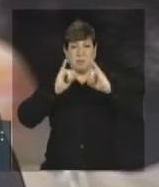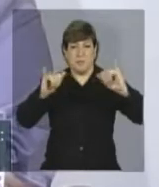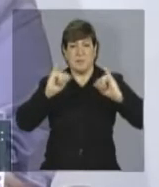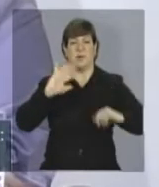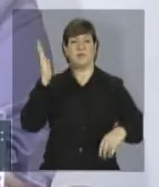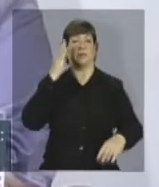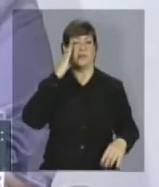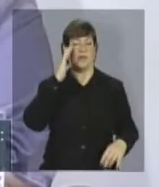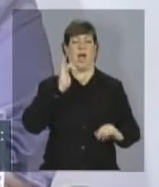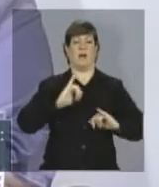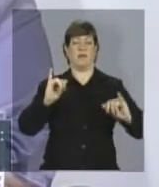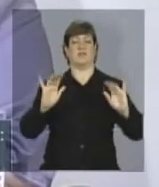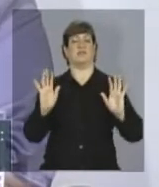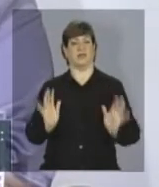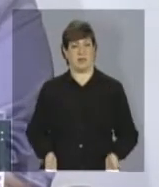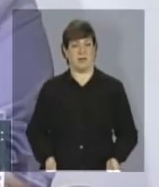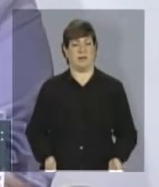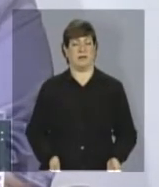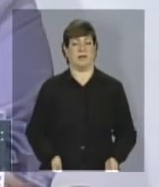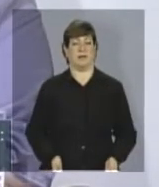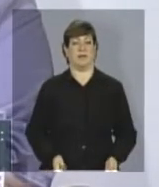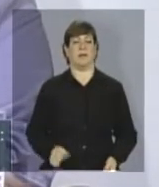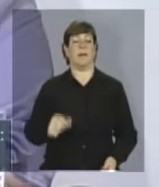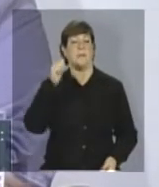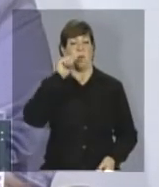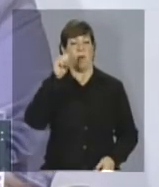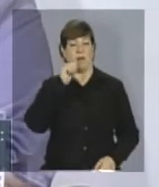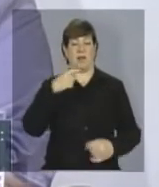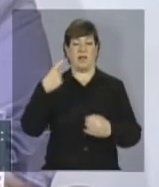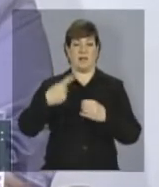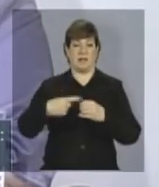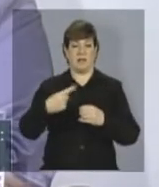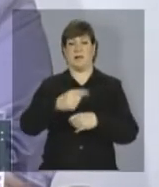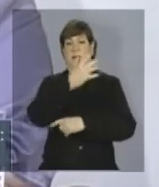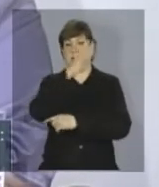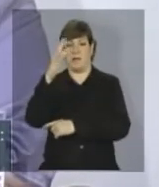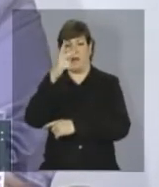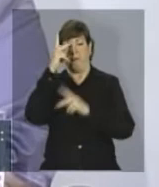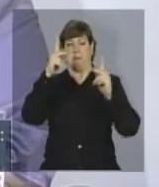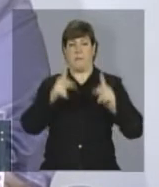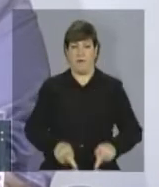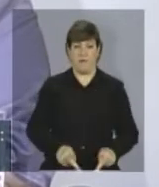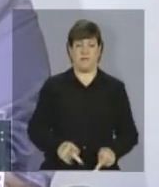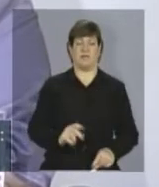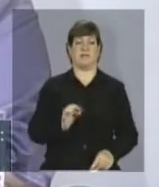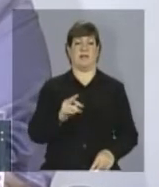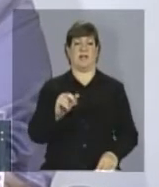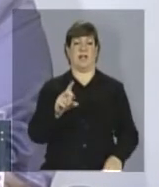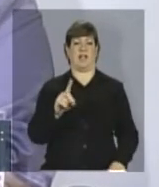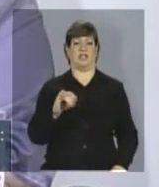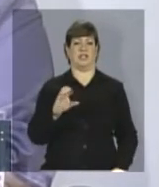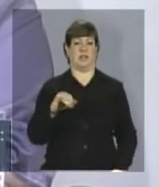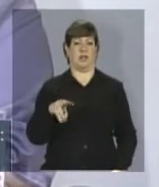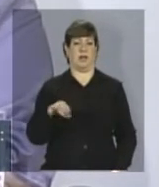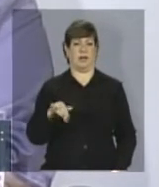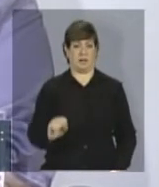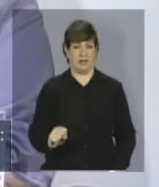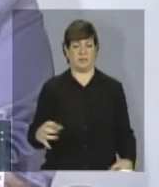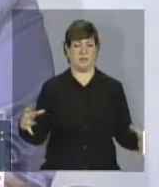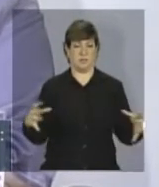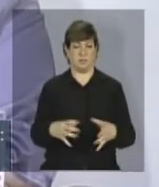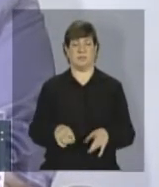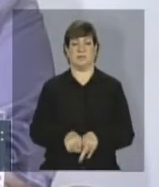conscientização com a participação das mulheres do campo, da floresta e de povos e comunidades tradicionais. Também está